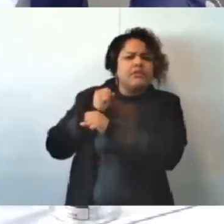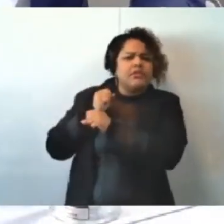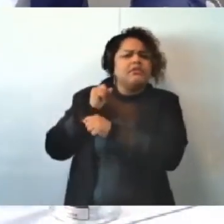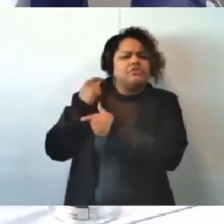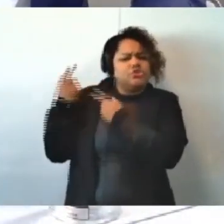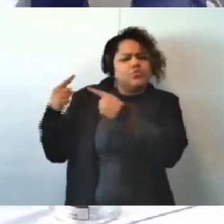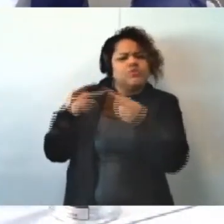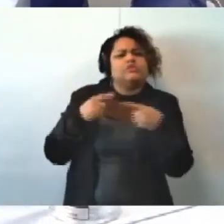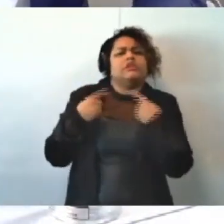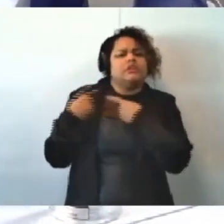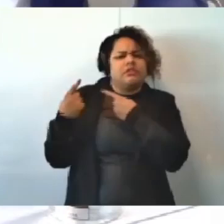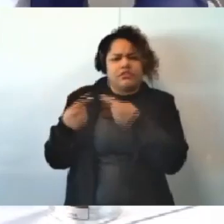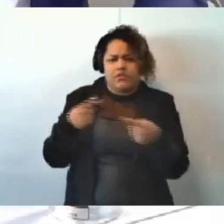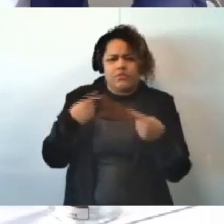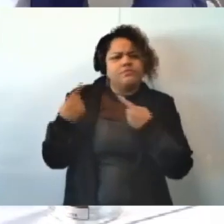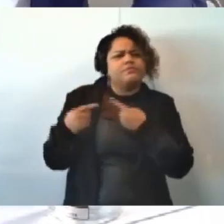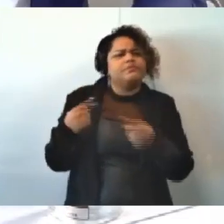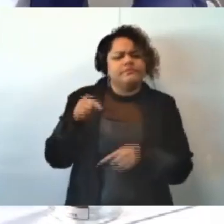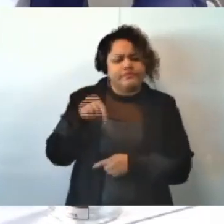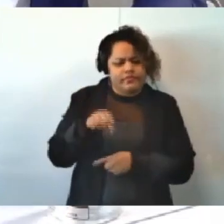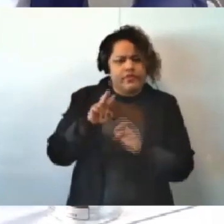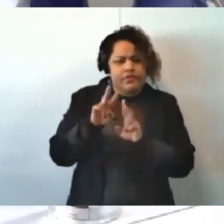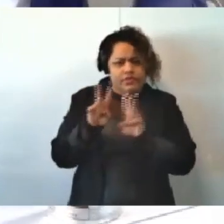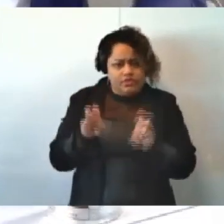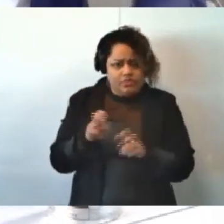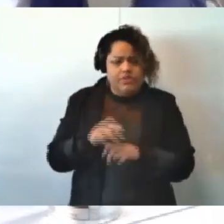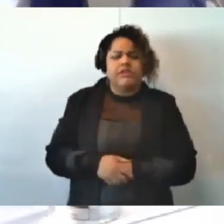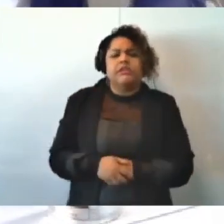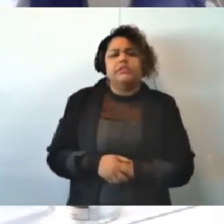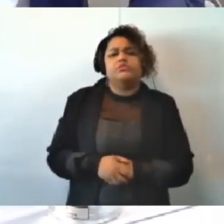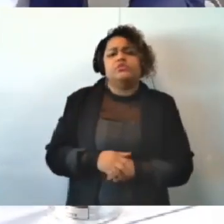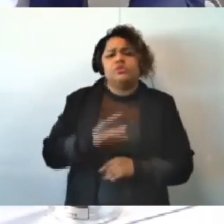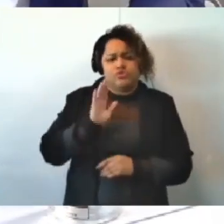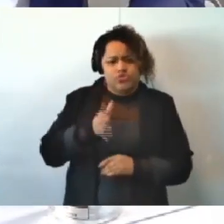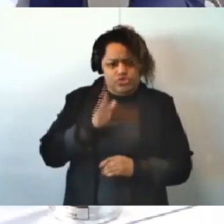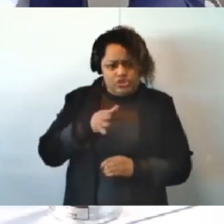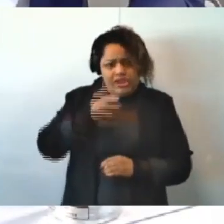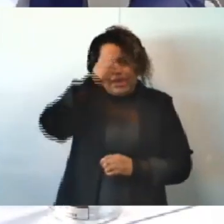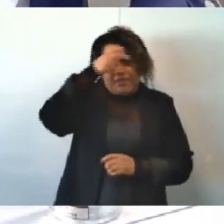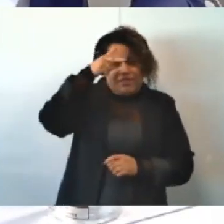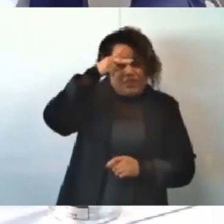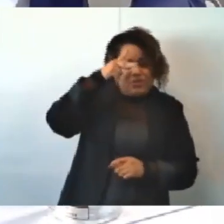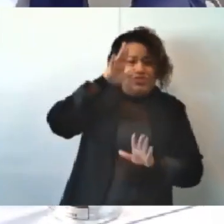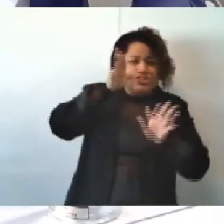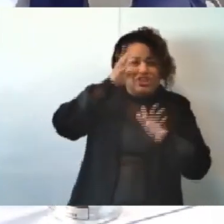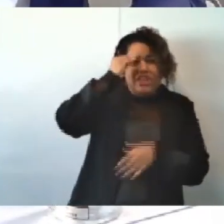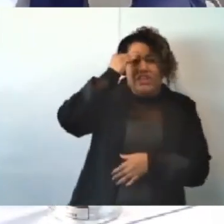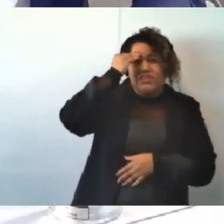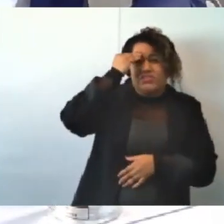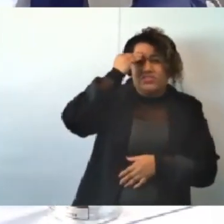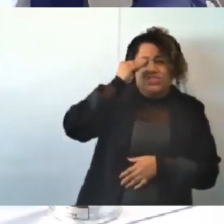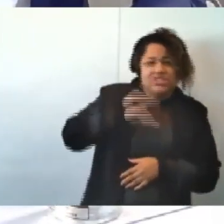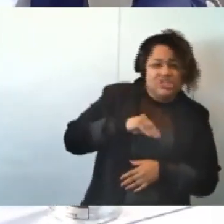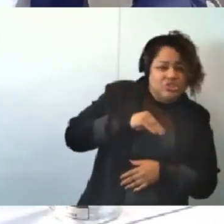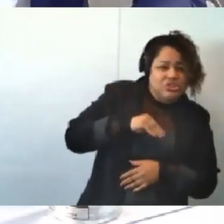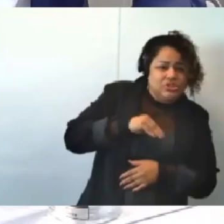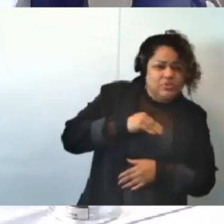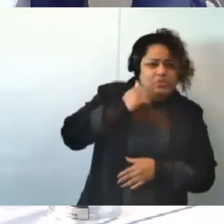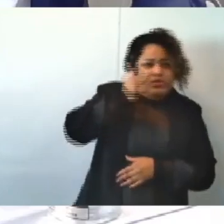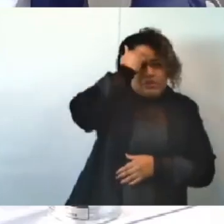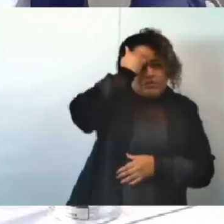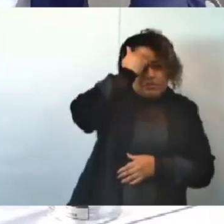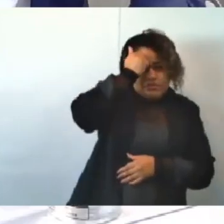momentos em que a prefeitura recuou, né? Não sei se, vamos dizer assim, que foi um recuo,